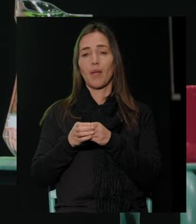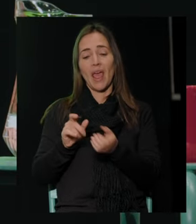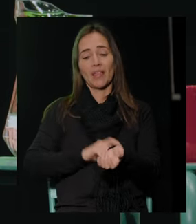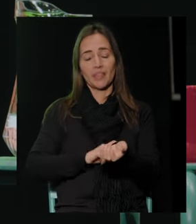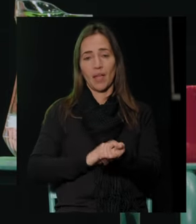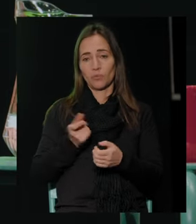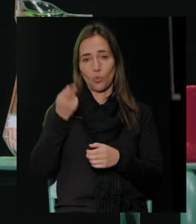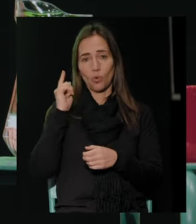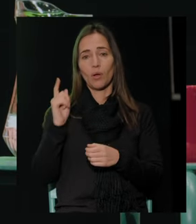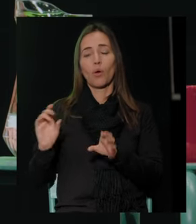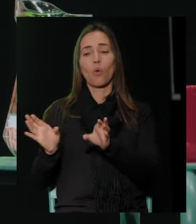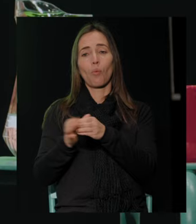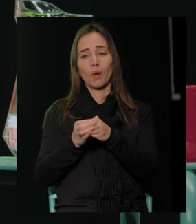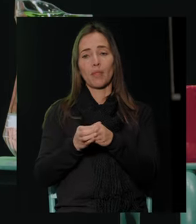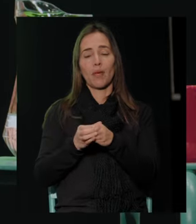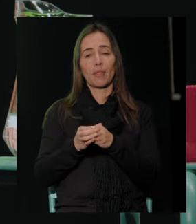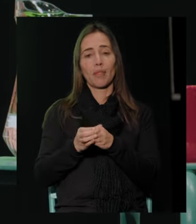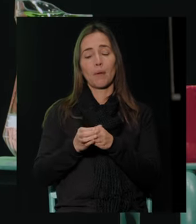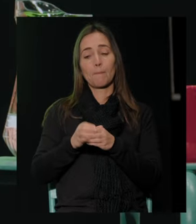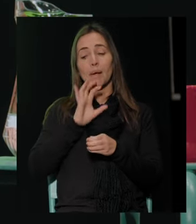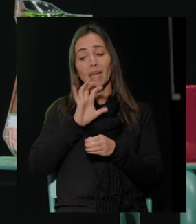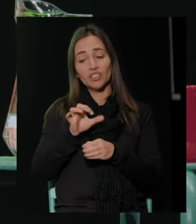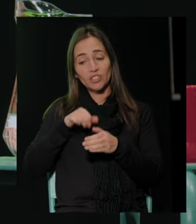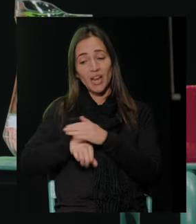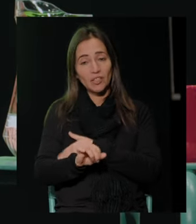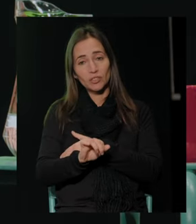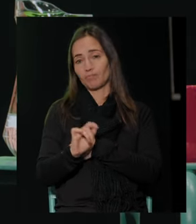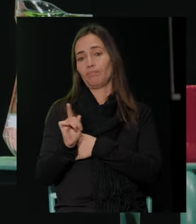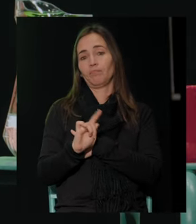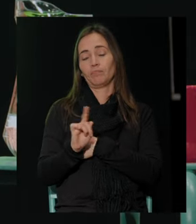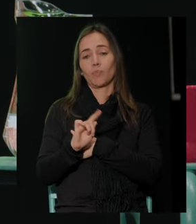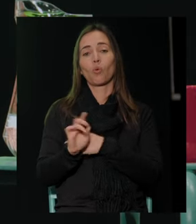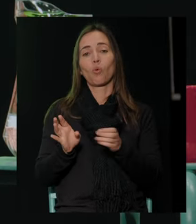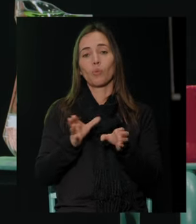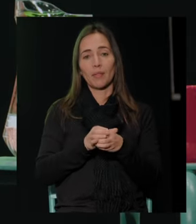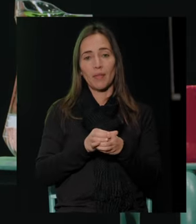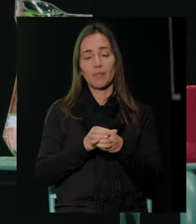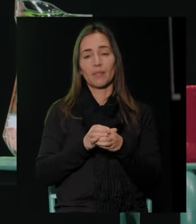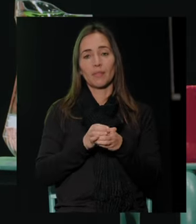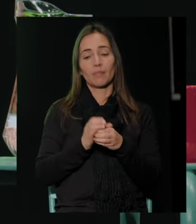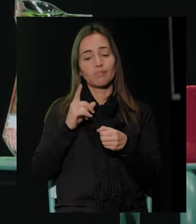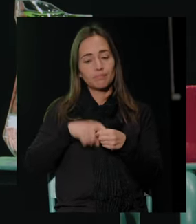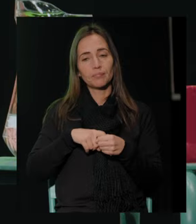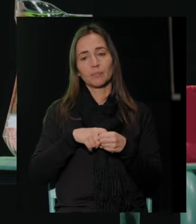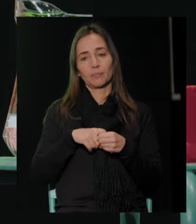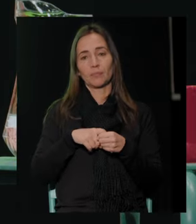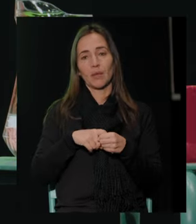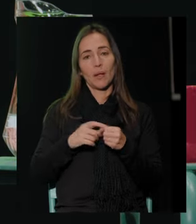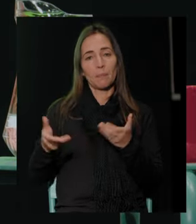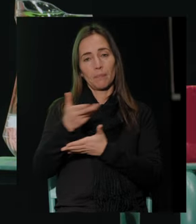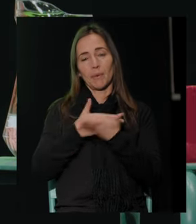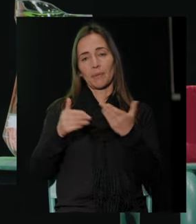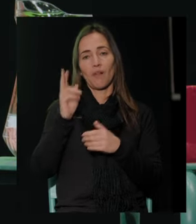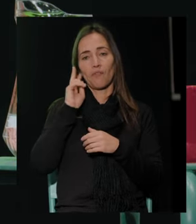étnica, não era a comunidade de nacionalidade, não é? Do país de nascença, mas era uma comunidade de pertença e de partilha de